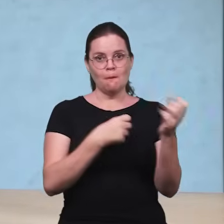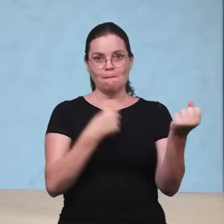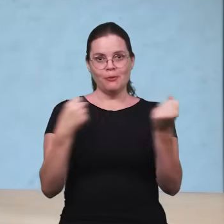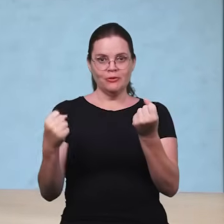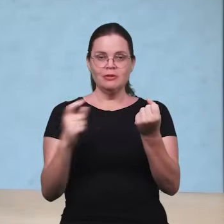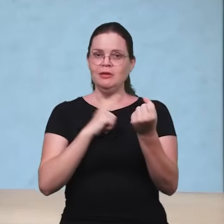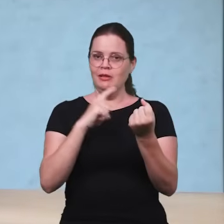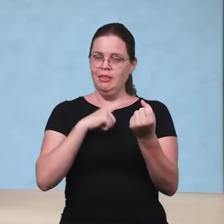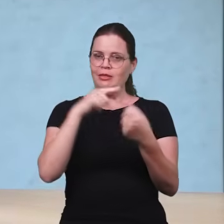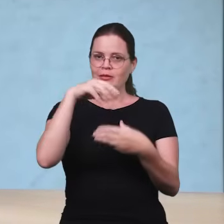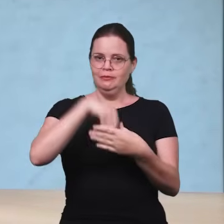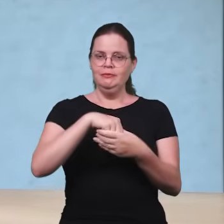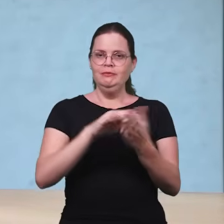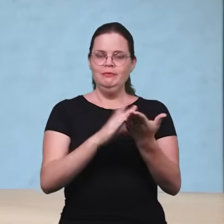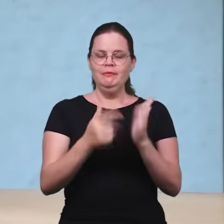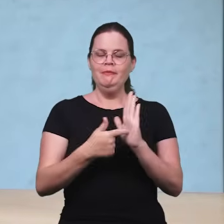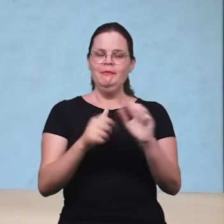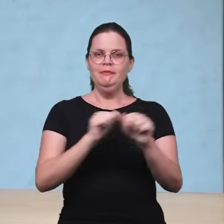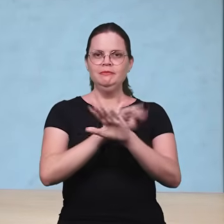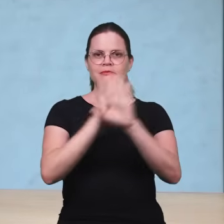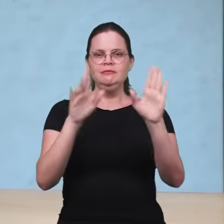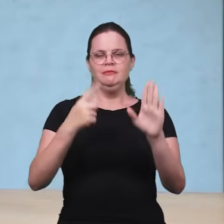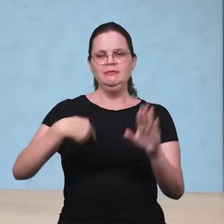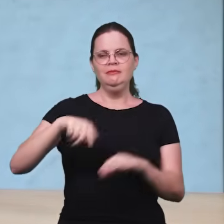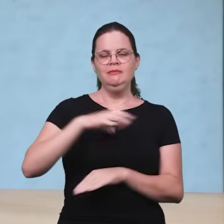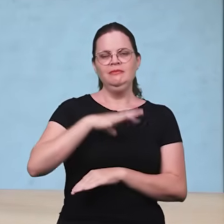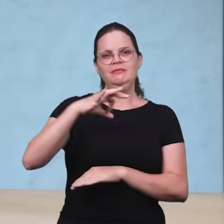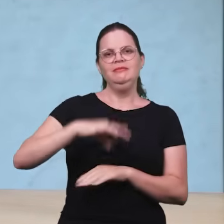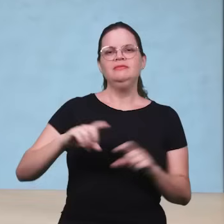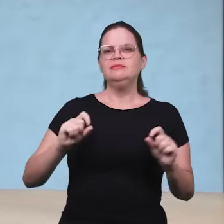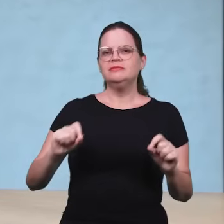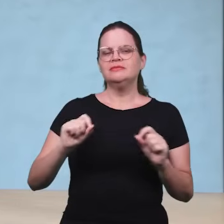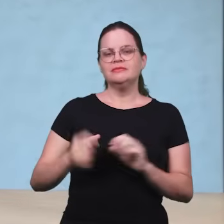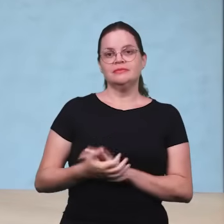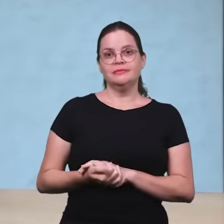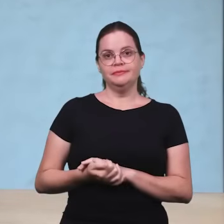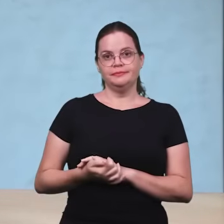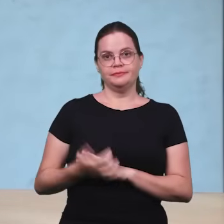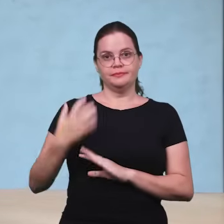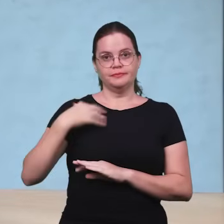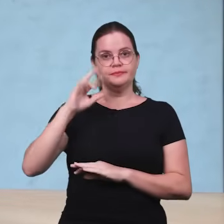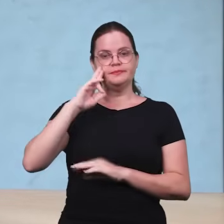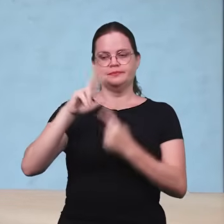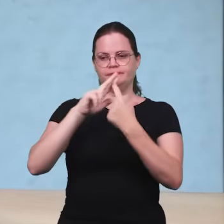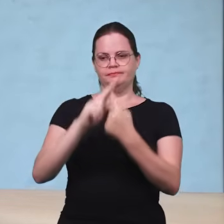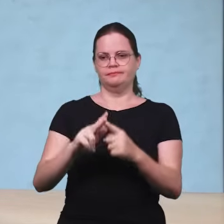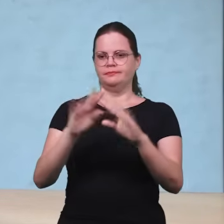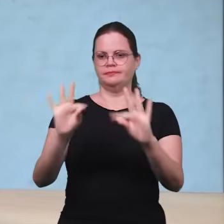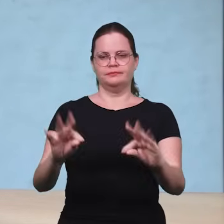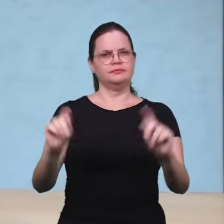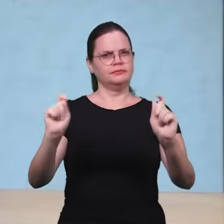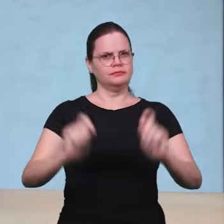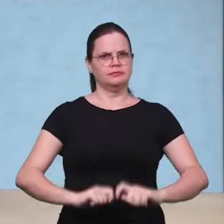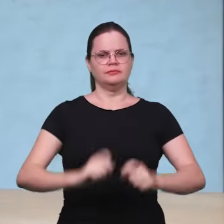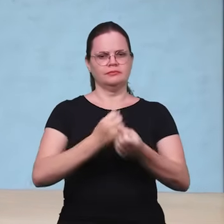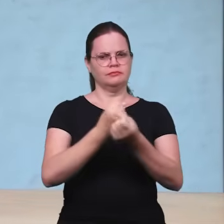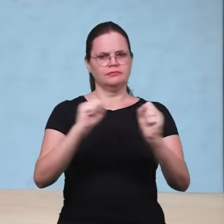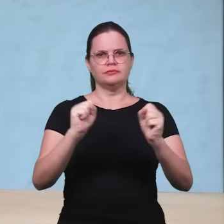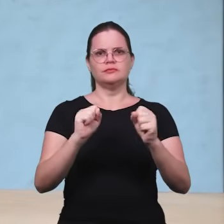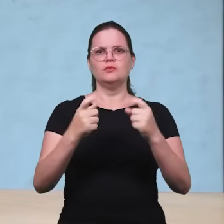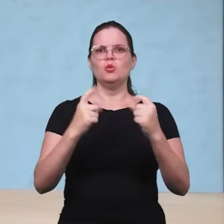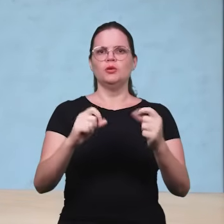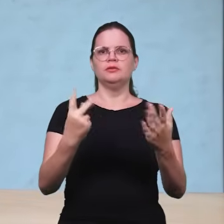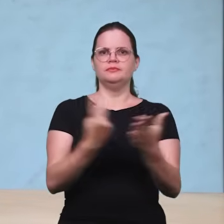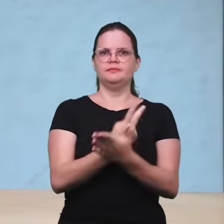da palavra de Deus, nós temos a certeza que o Senhor corrige todas as coisas, Ele endireita aquilo que